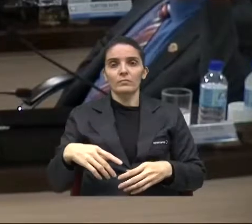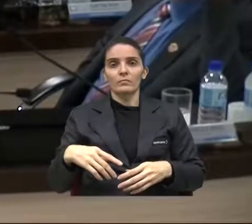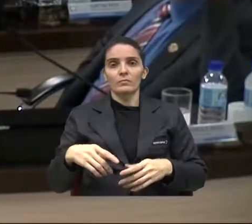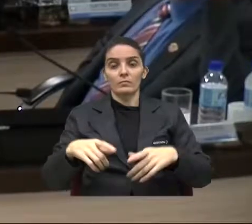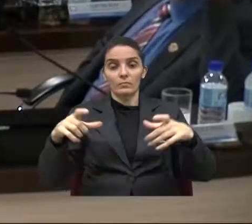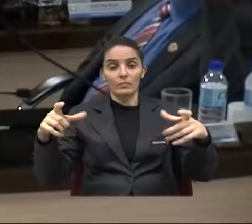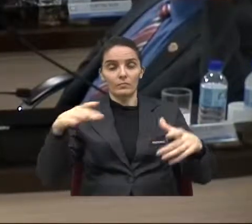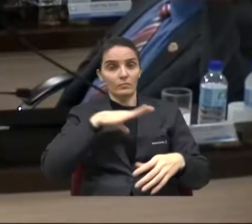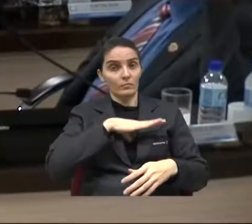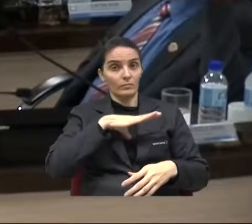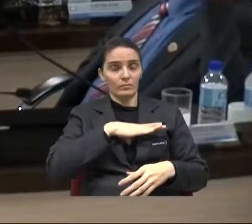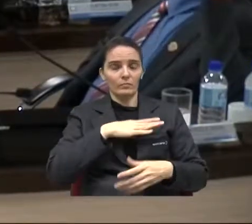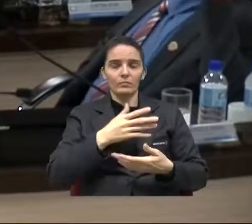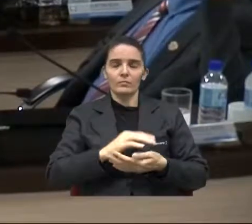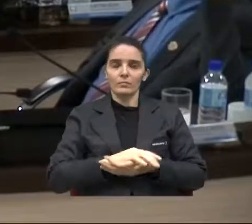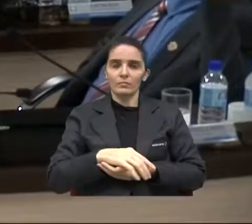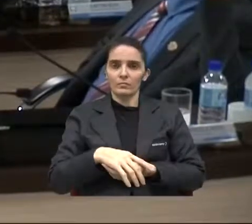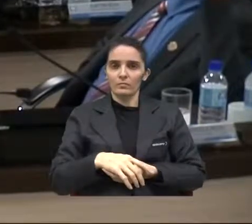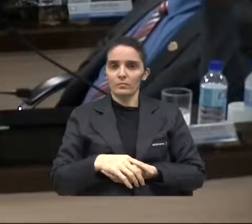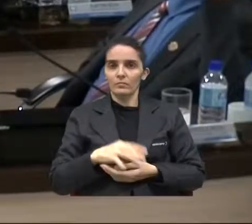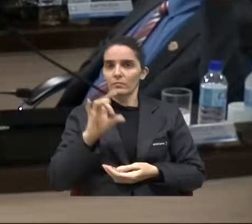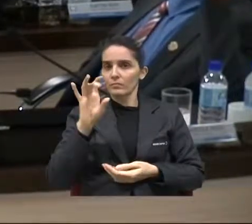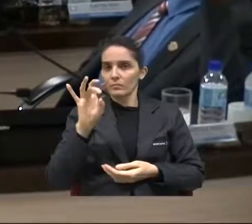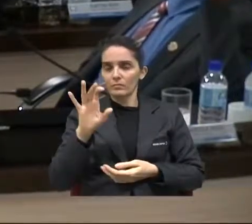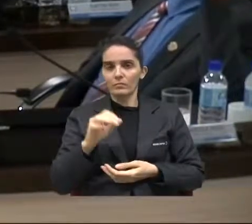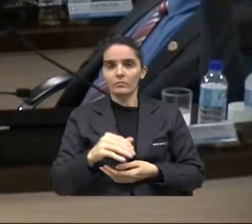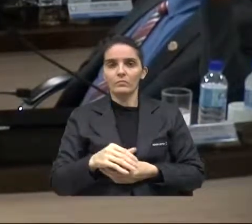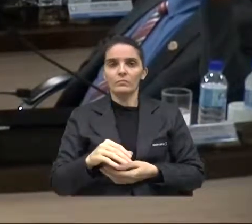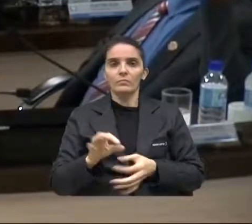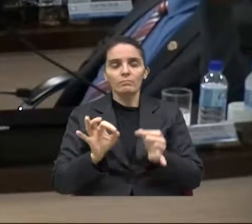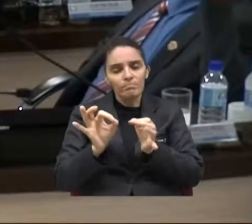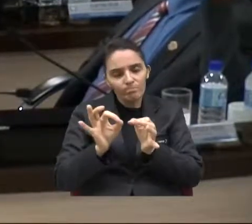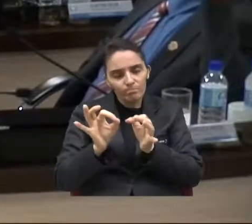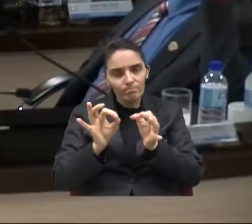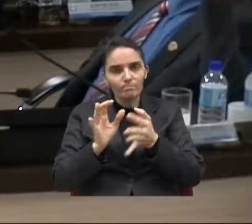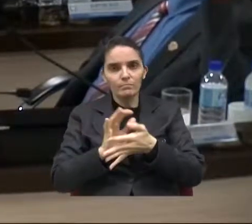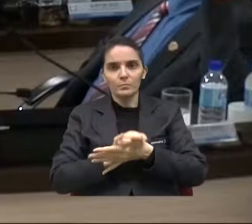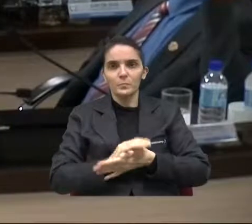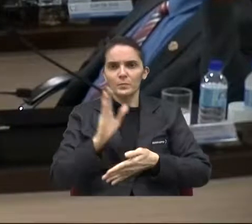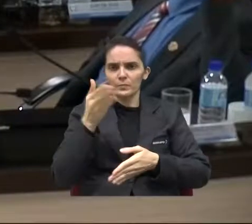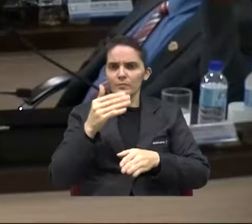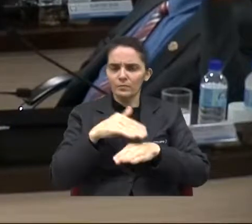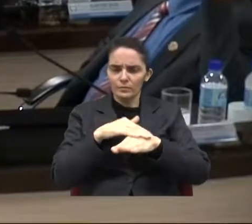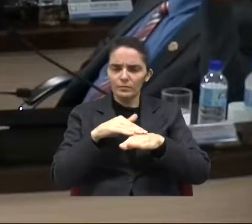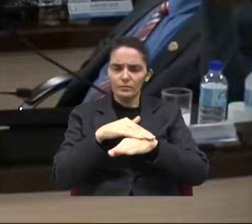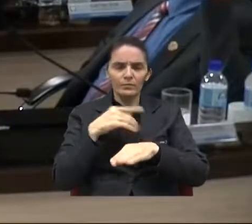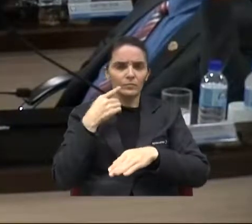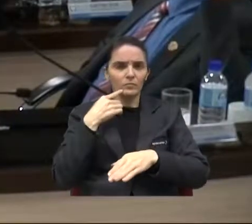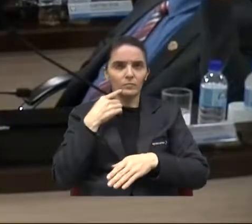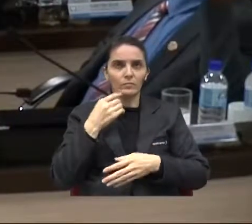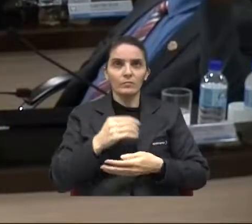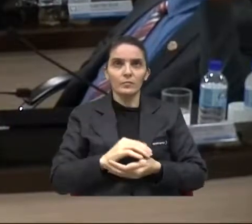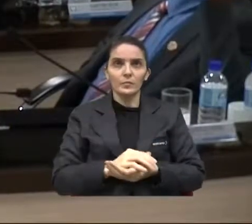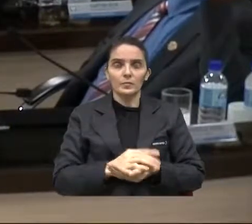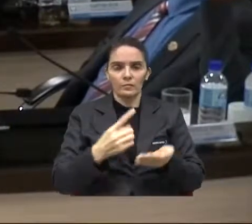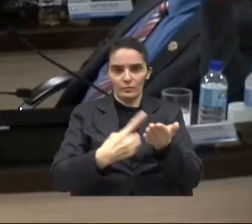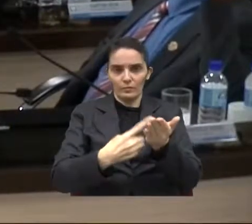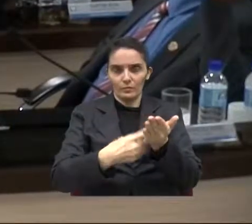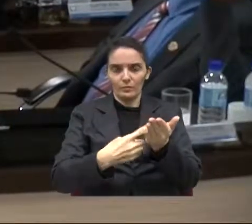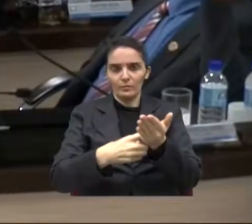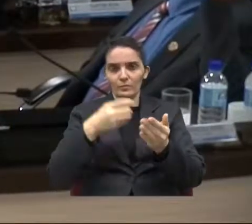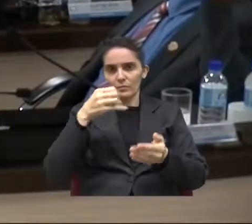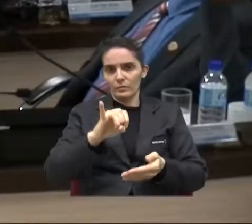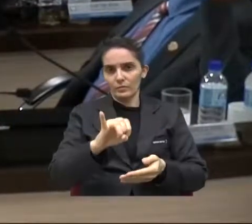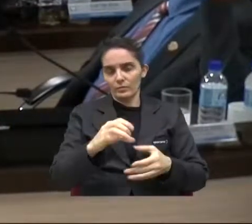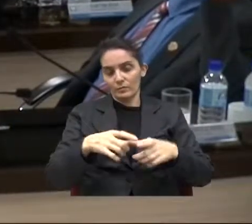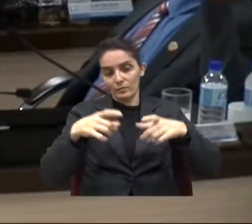monetárias com relação ao município. Então, só no sentido de fazer uma pequena correção. Isso eu já tinha tratado com ele. Então, se assim for o desejo